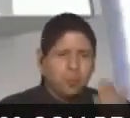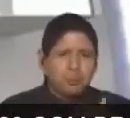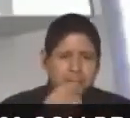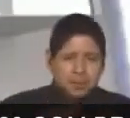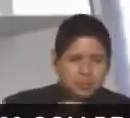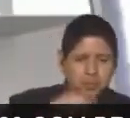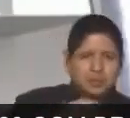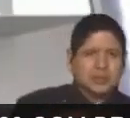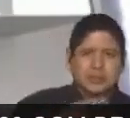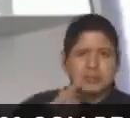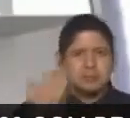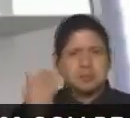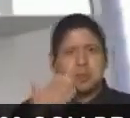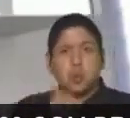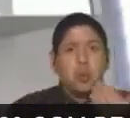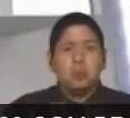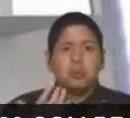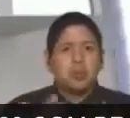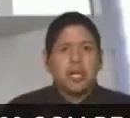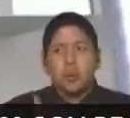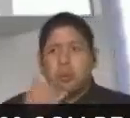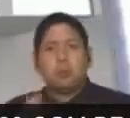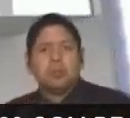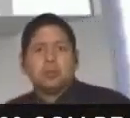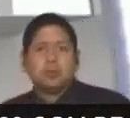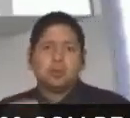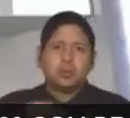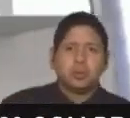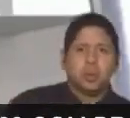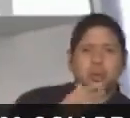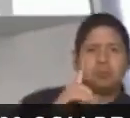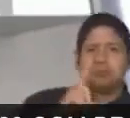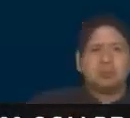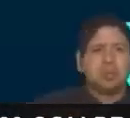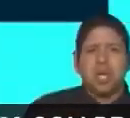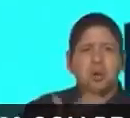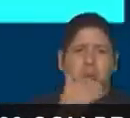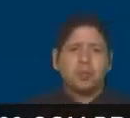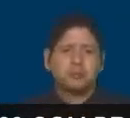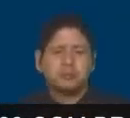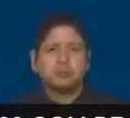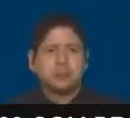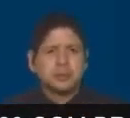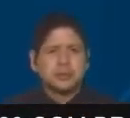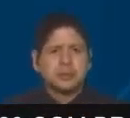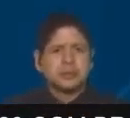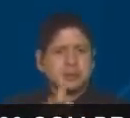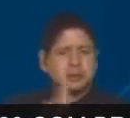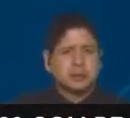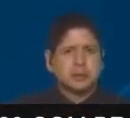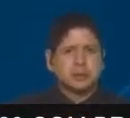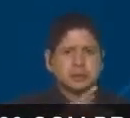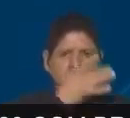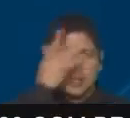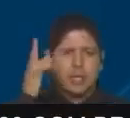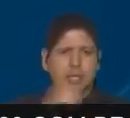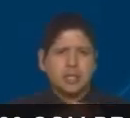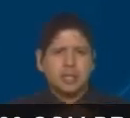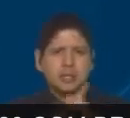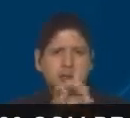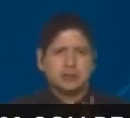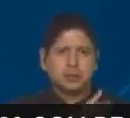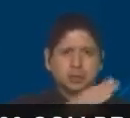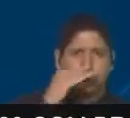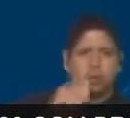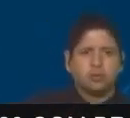não comia, agagora come demais, ou comia demais, comia normal, agora não quer comer. Para reforçar os direitos das crianças e adolescentes,